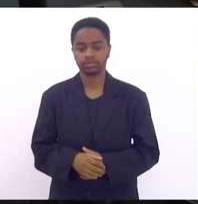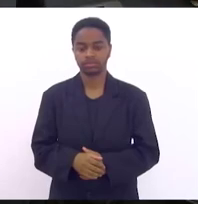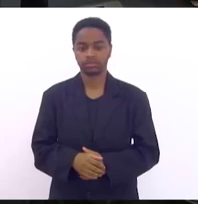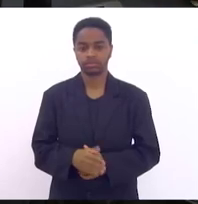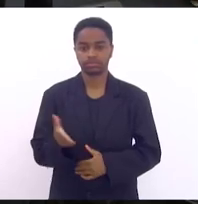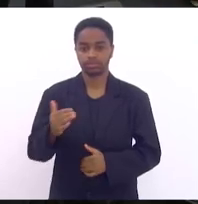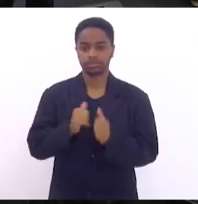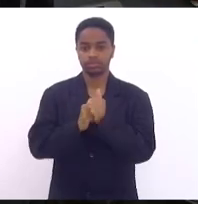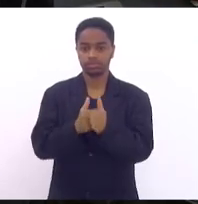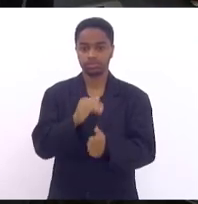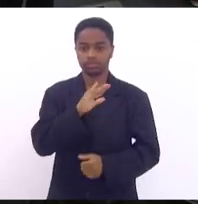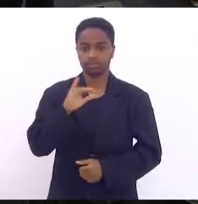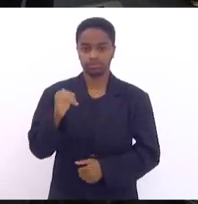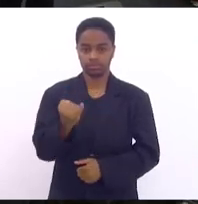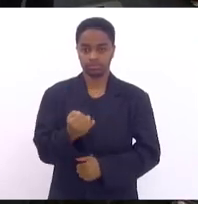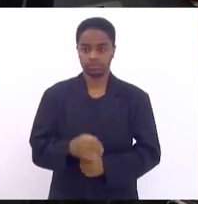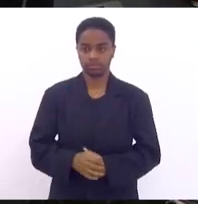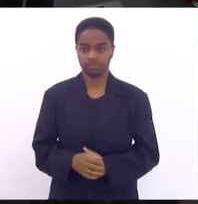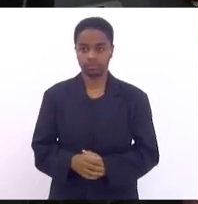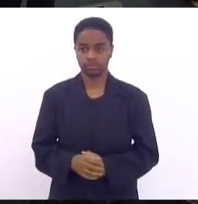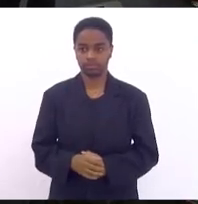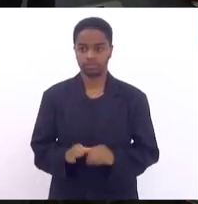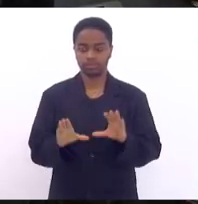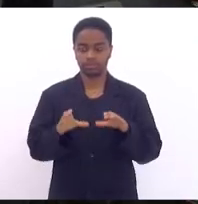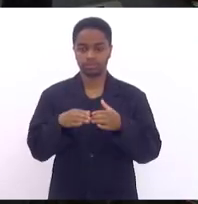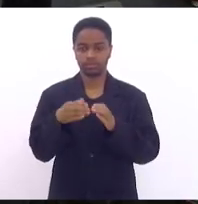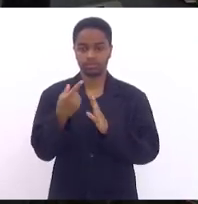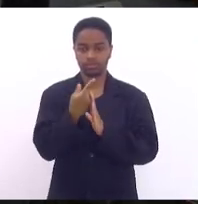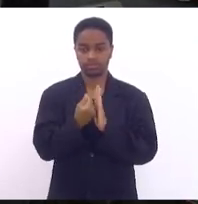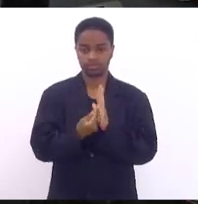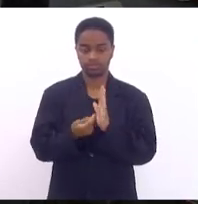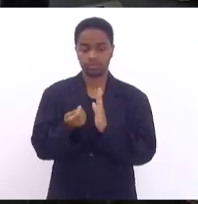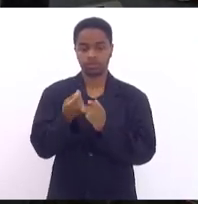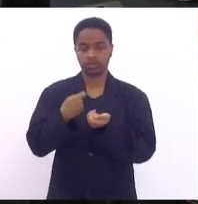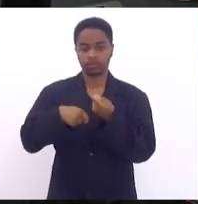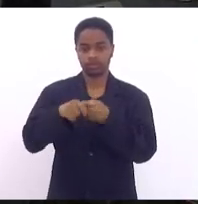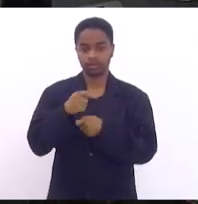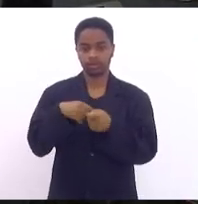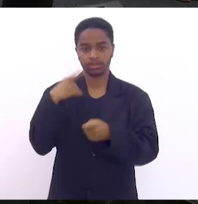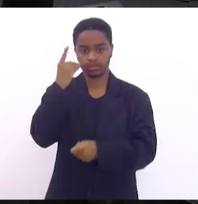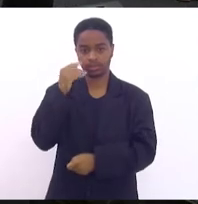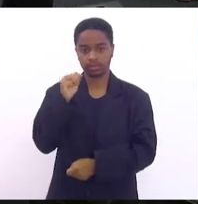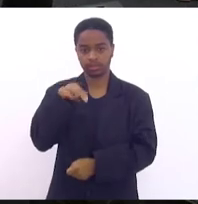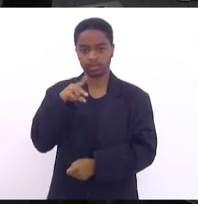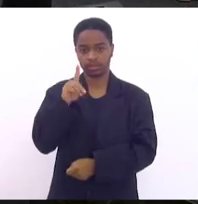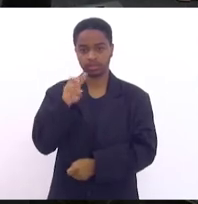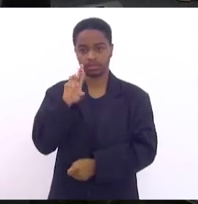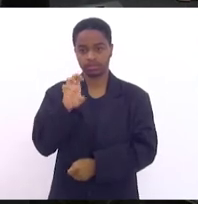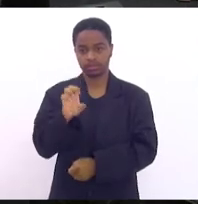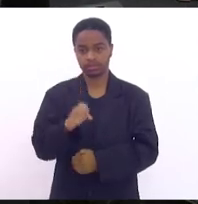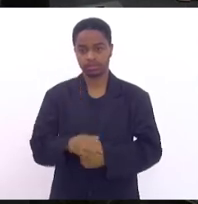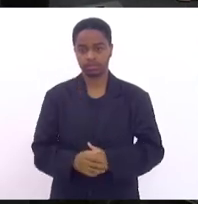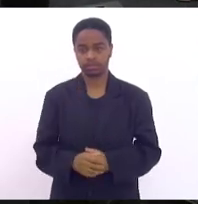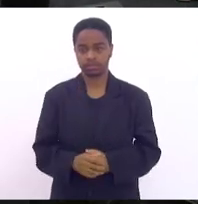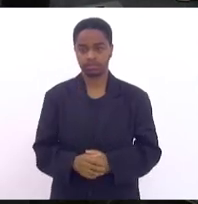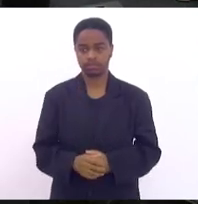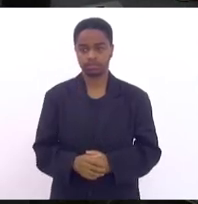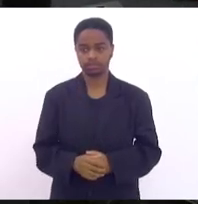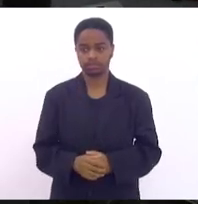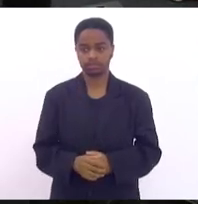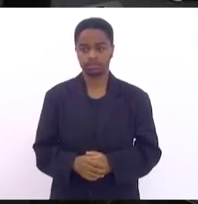Presidente, acompanho o parecer da CCJ. Pela Comissão de Orçamento e Finanças, deputado André Correia.